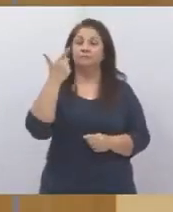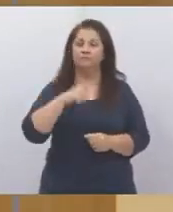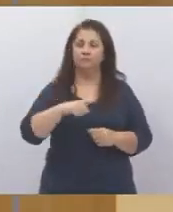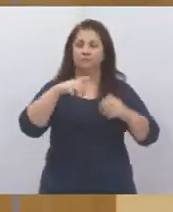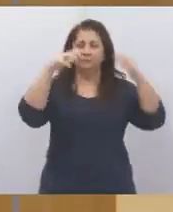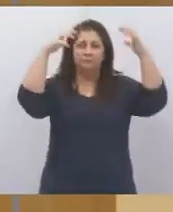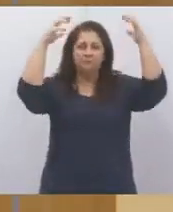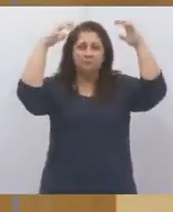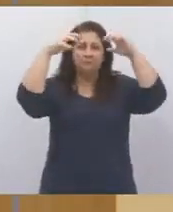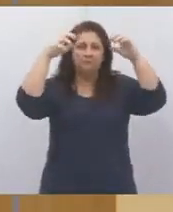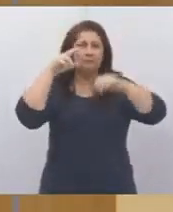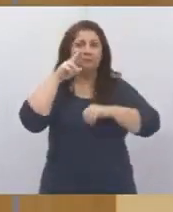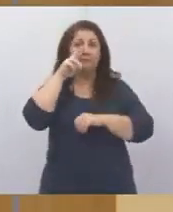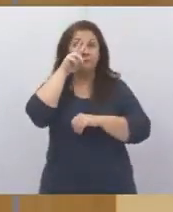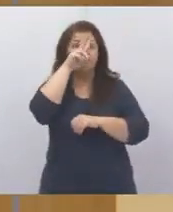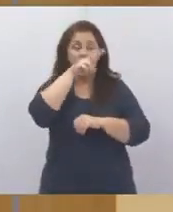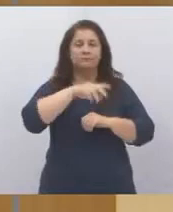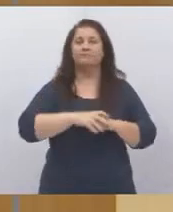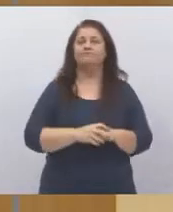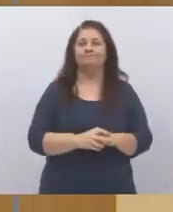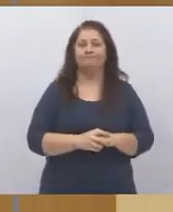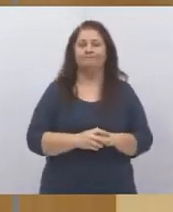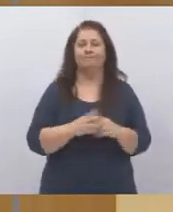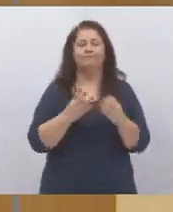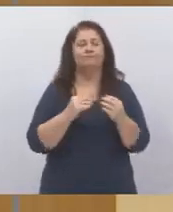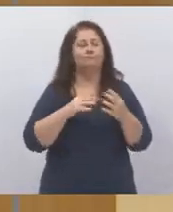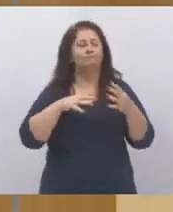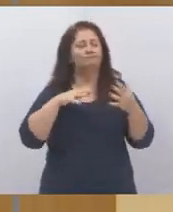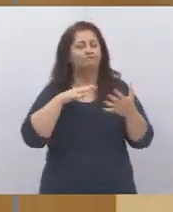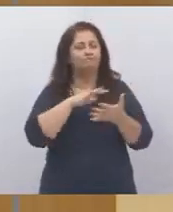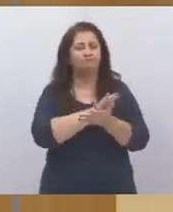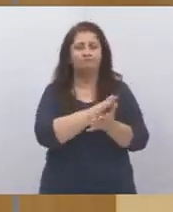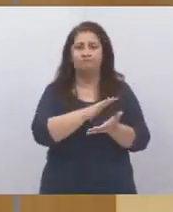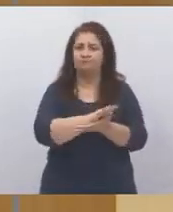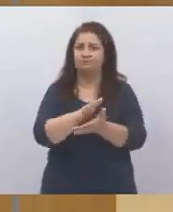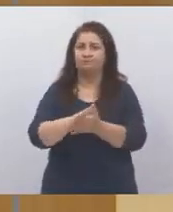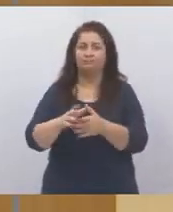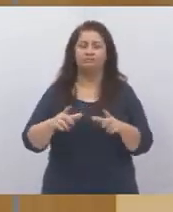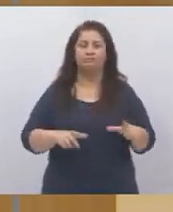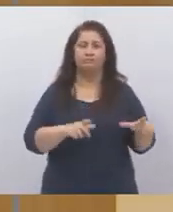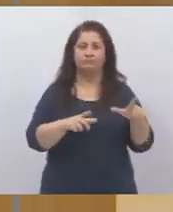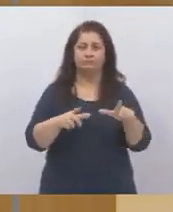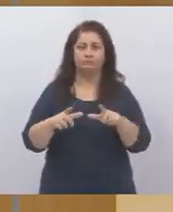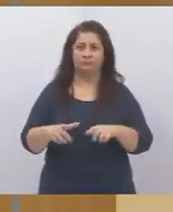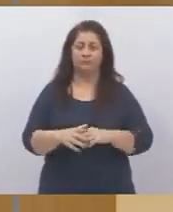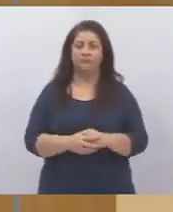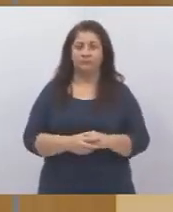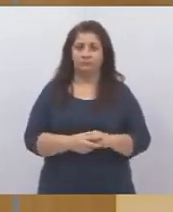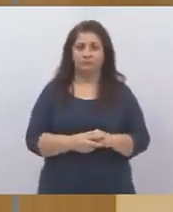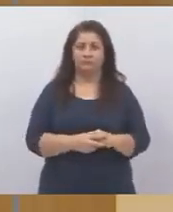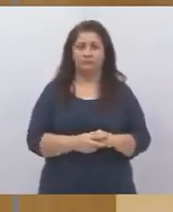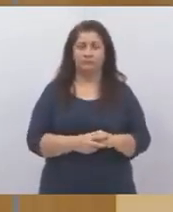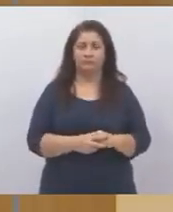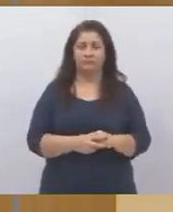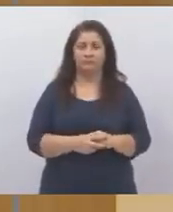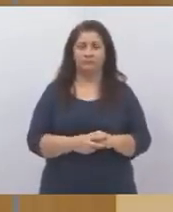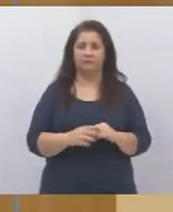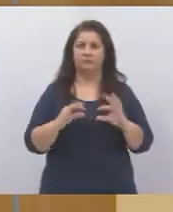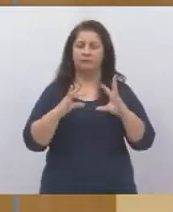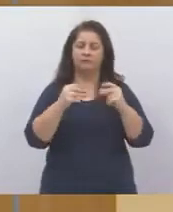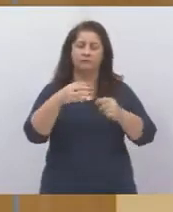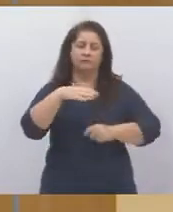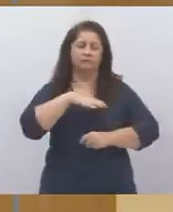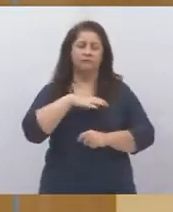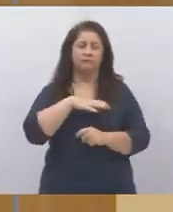veio forte e ela causou estragos nas mais diversas e variadas regiões da nossa